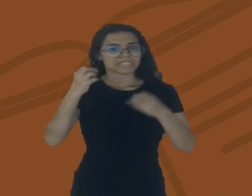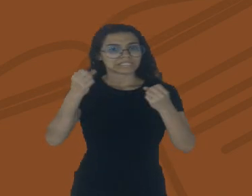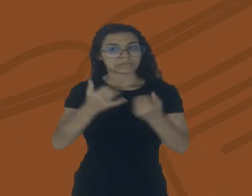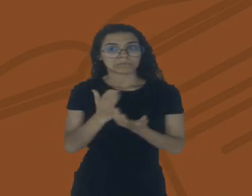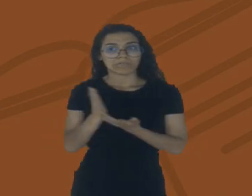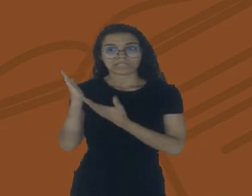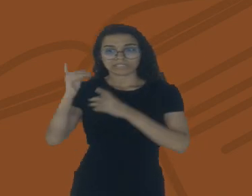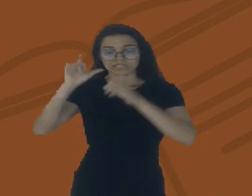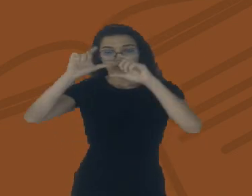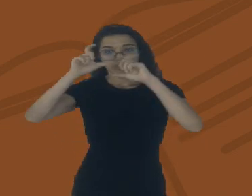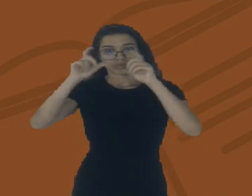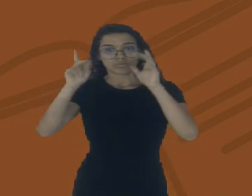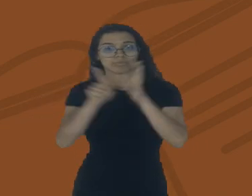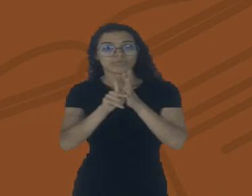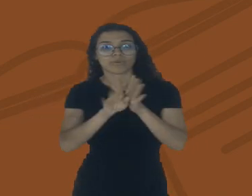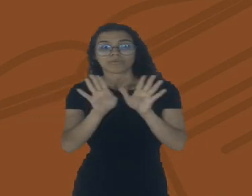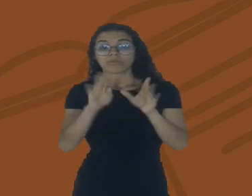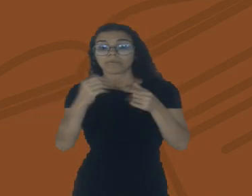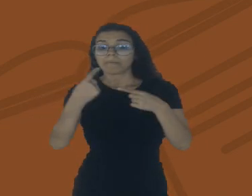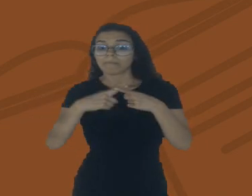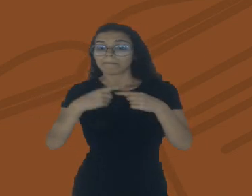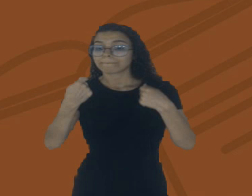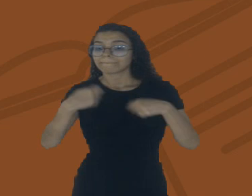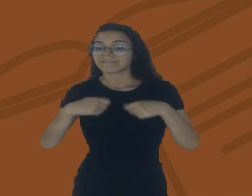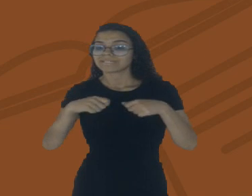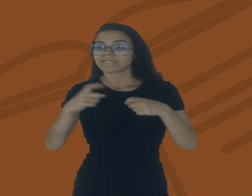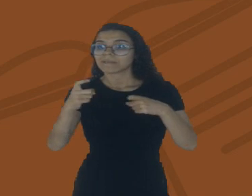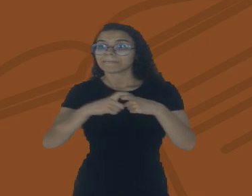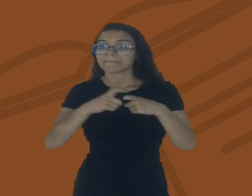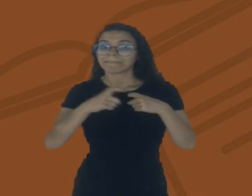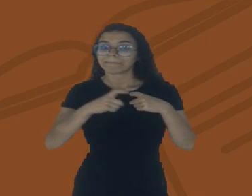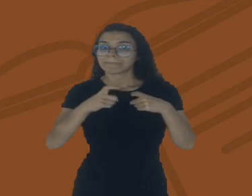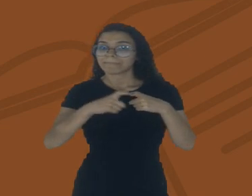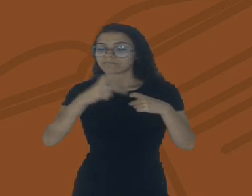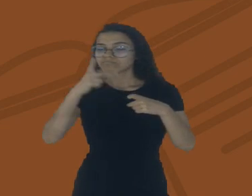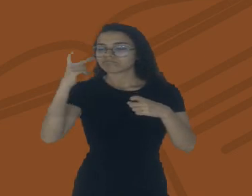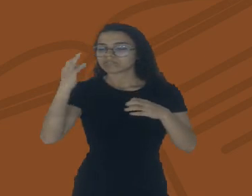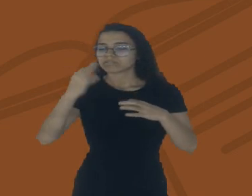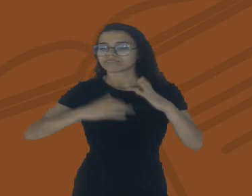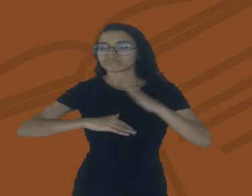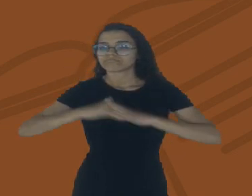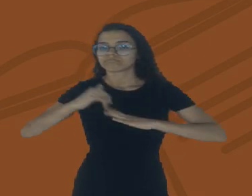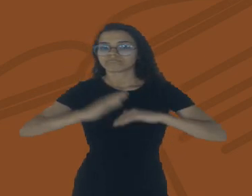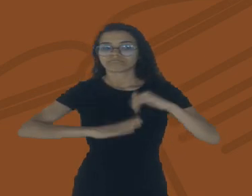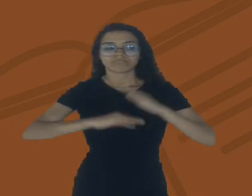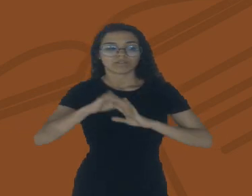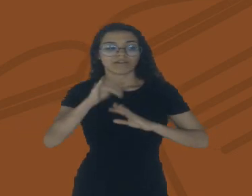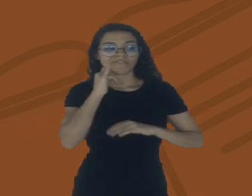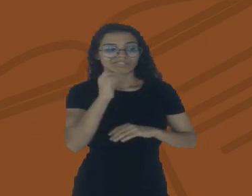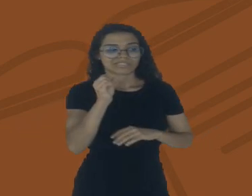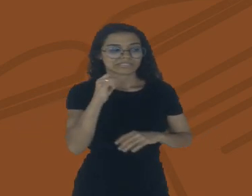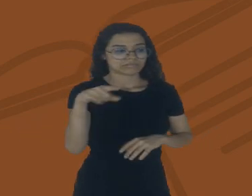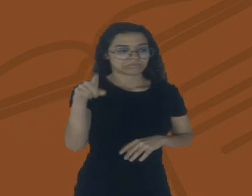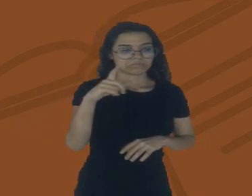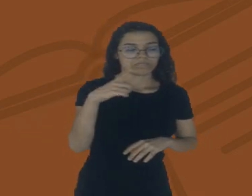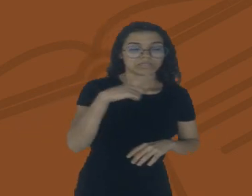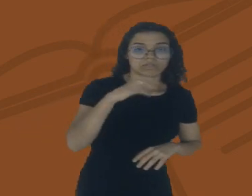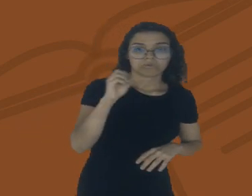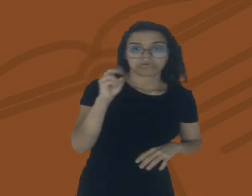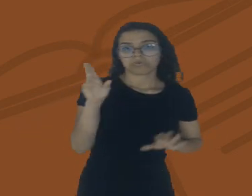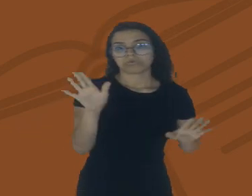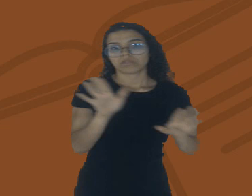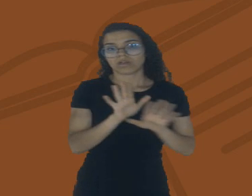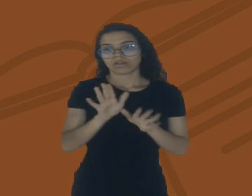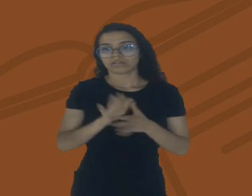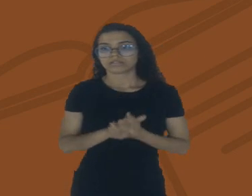porque realmente tem que ser por um médico aí para dizer se você tem ou não algum distúrbio relacionado